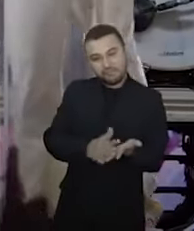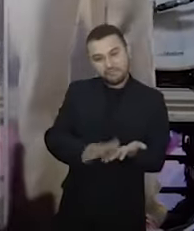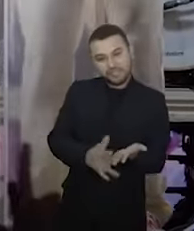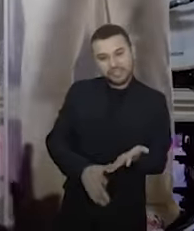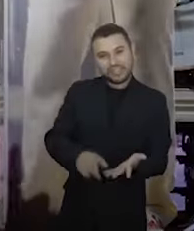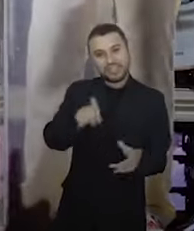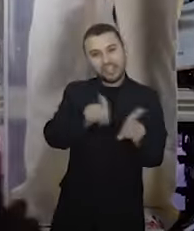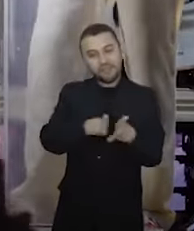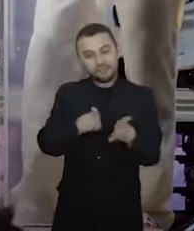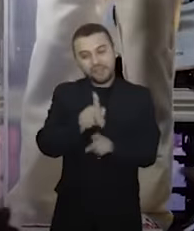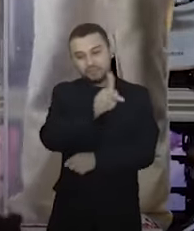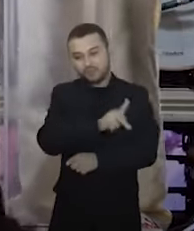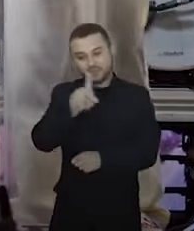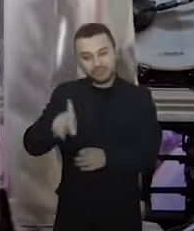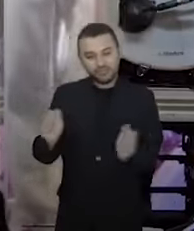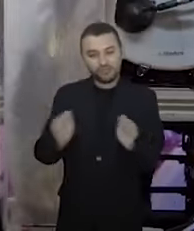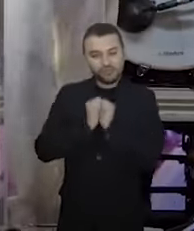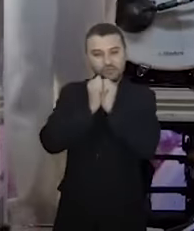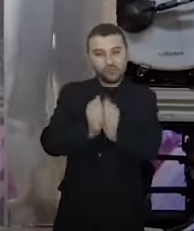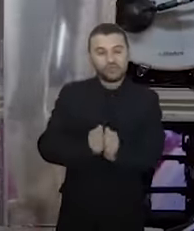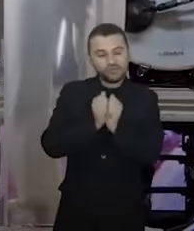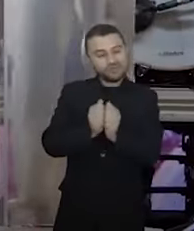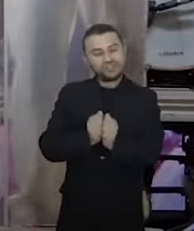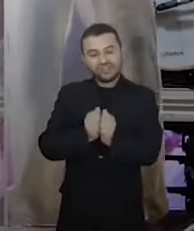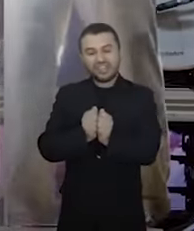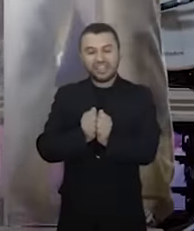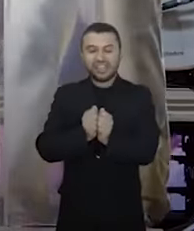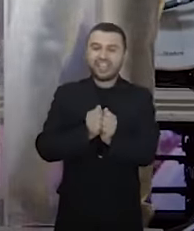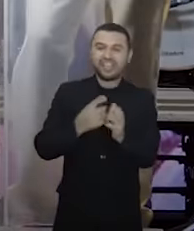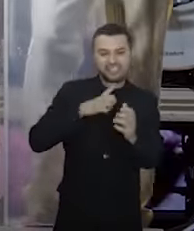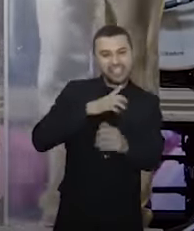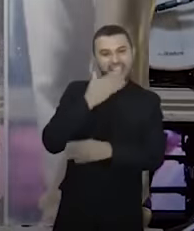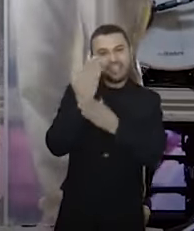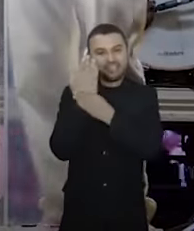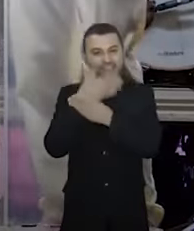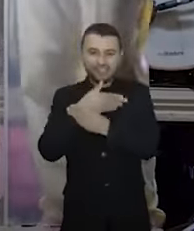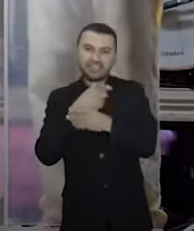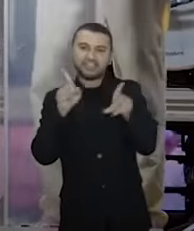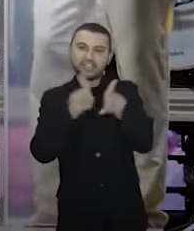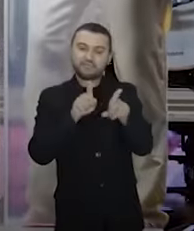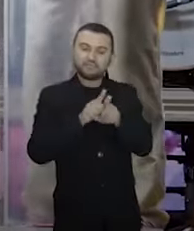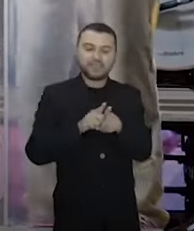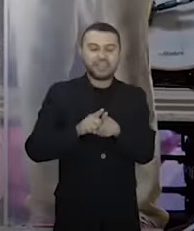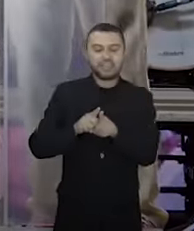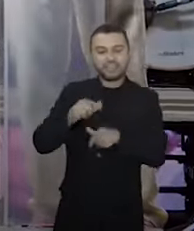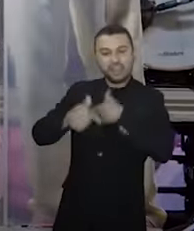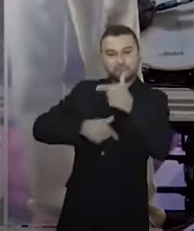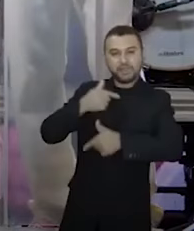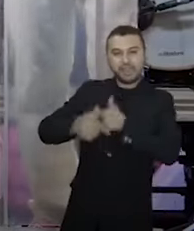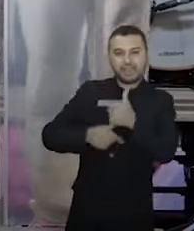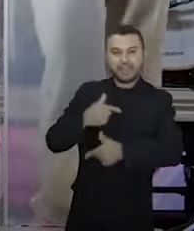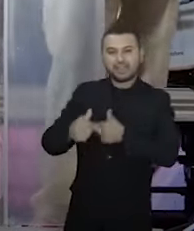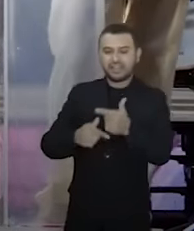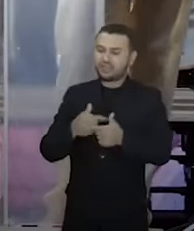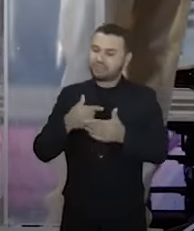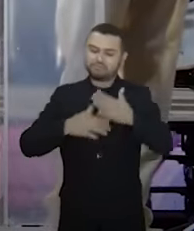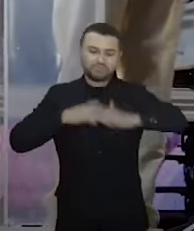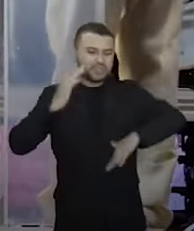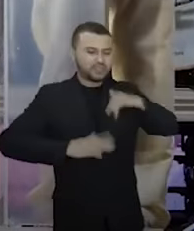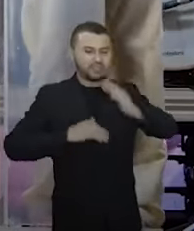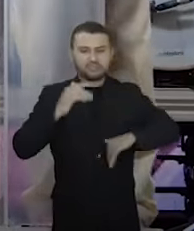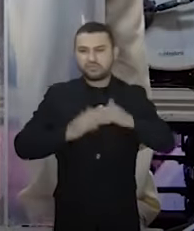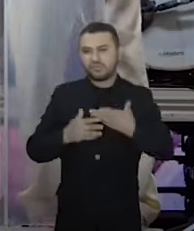professor, cordelista, é taxista e gari, é agricultor, pedreiro,